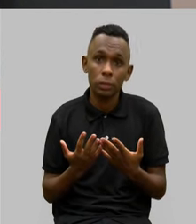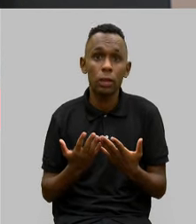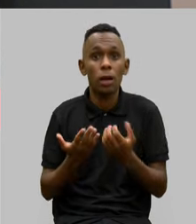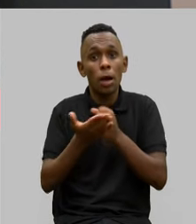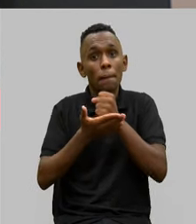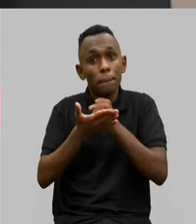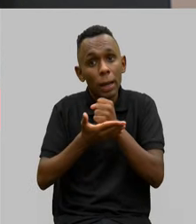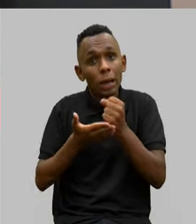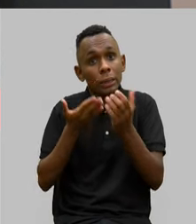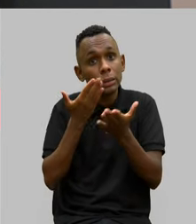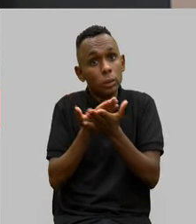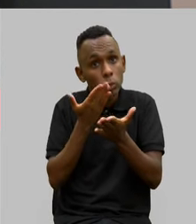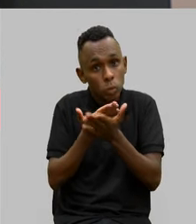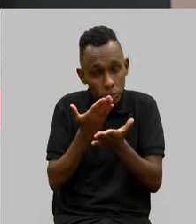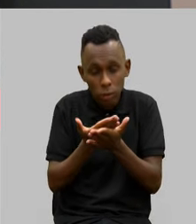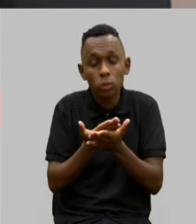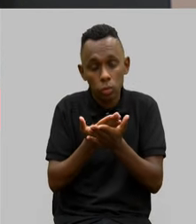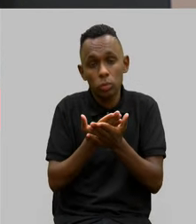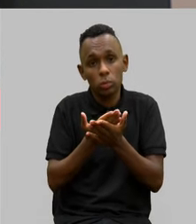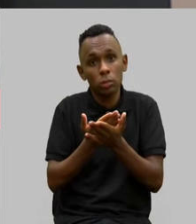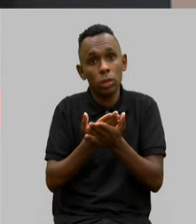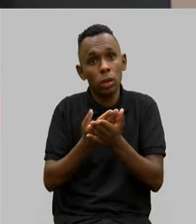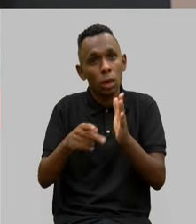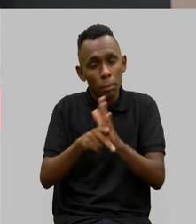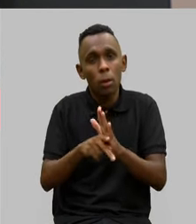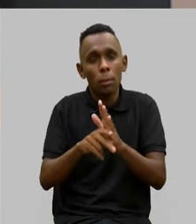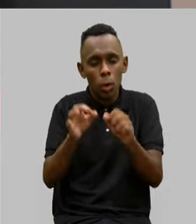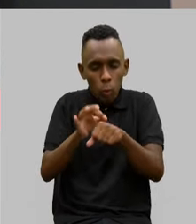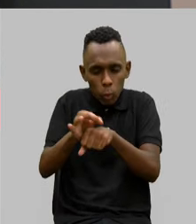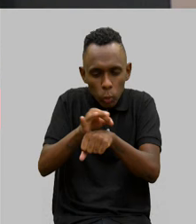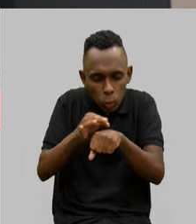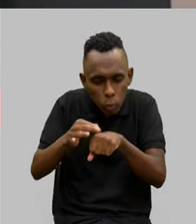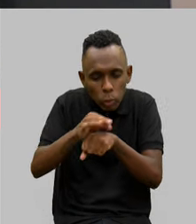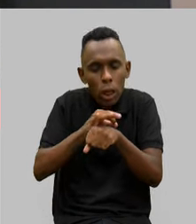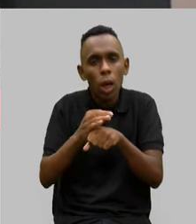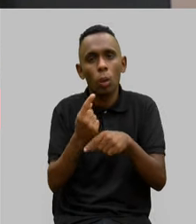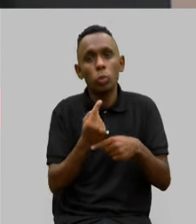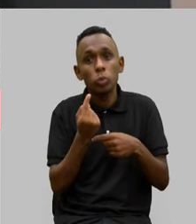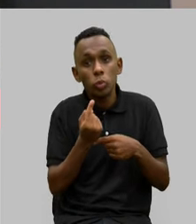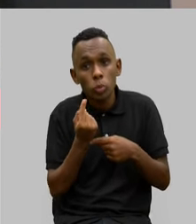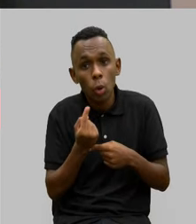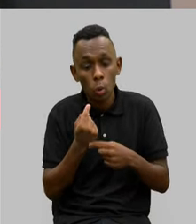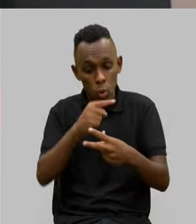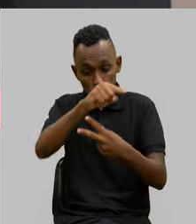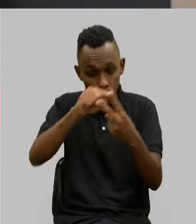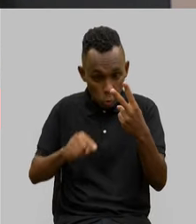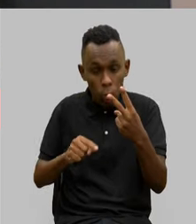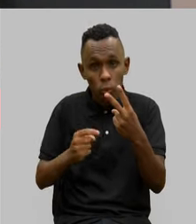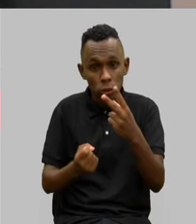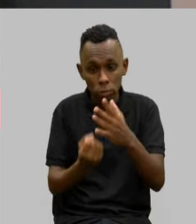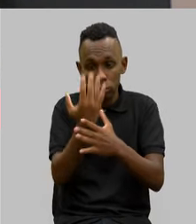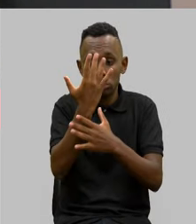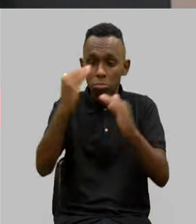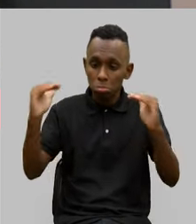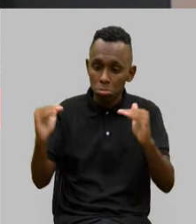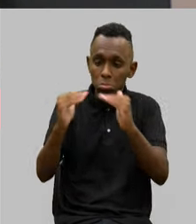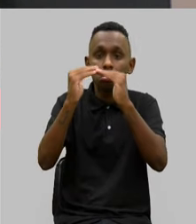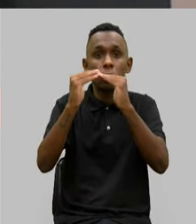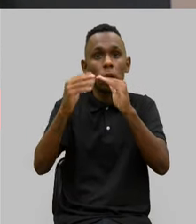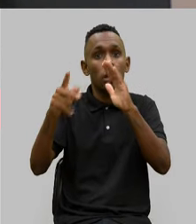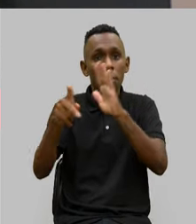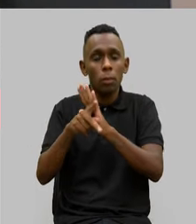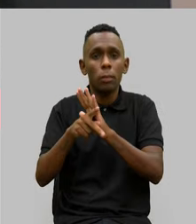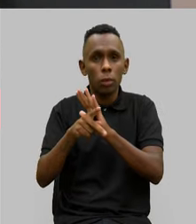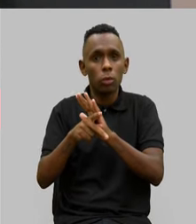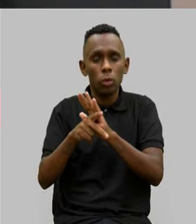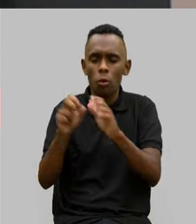num estudo invitro né que era um estudo com células isoladas mostrando que esses dois produtos se ligavam lá numa espícula